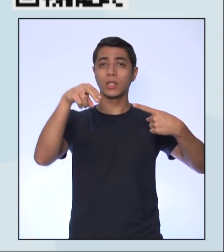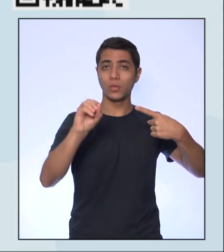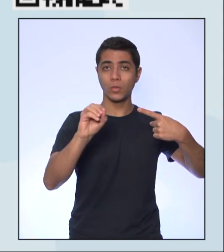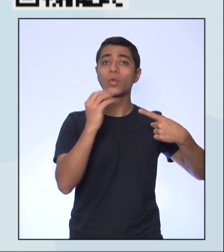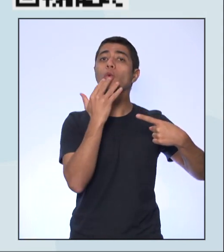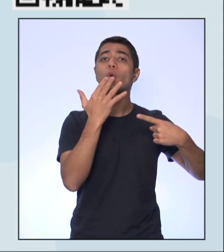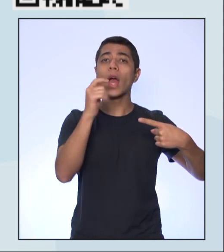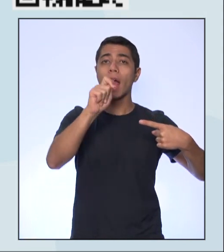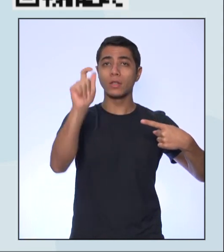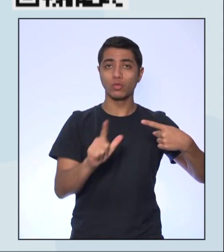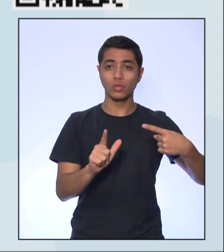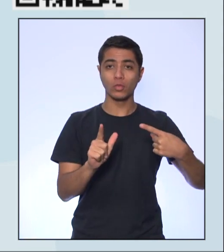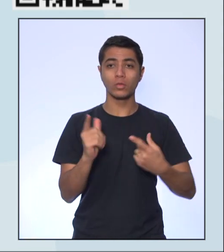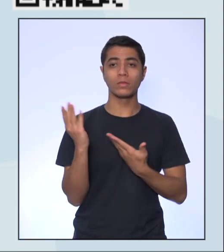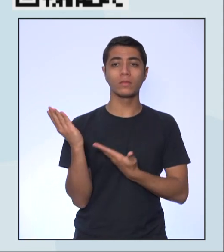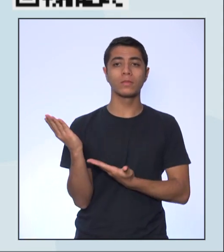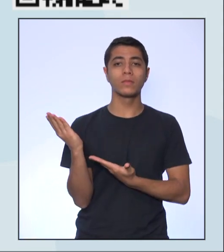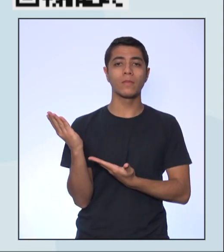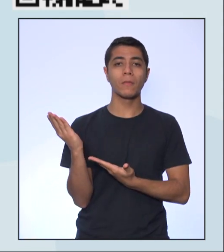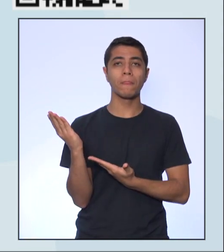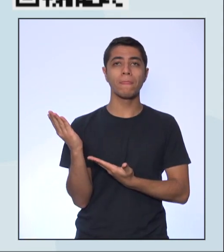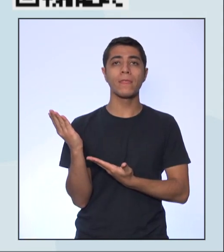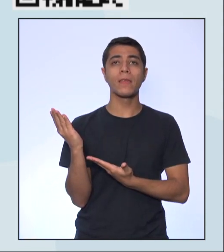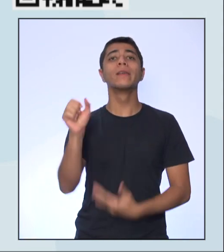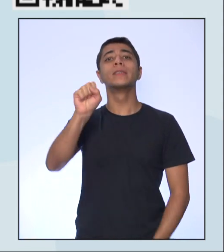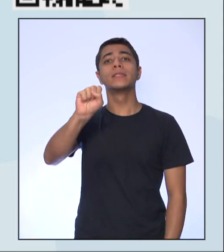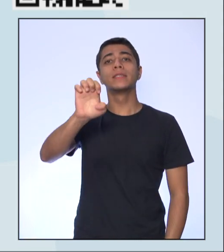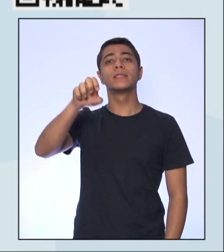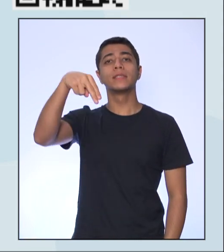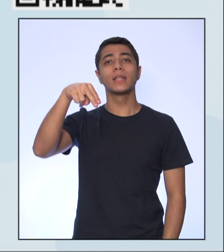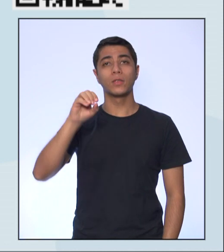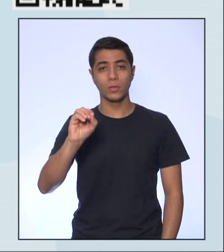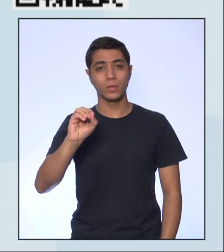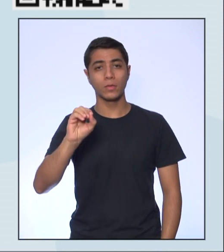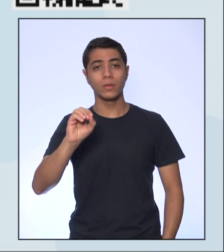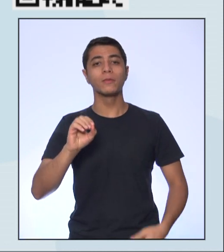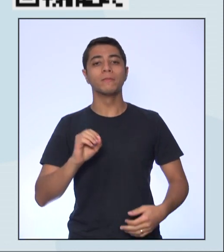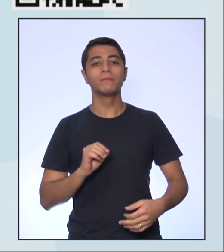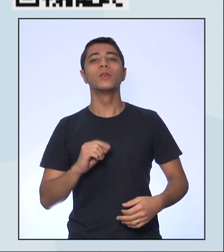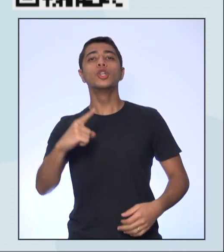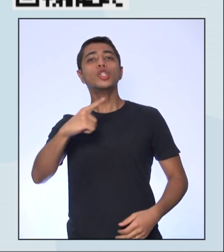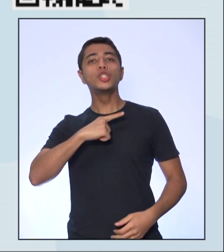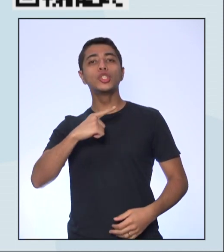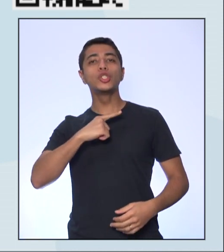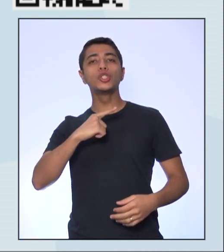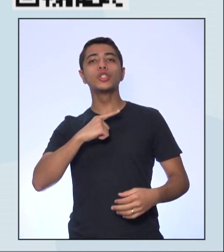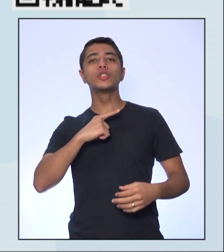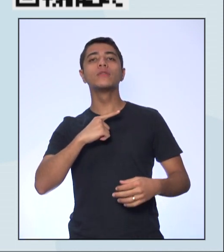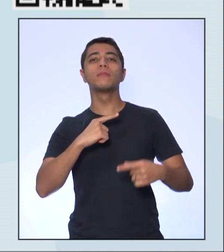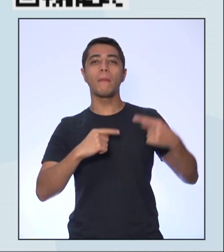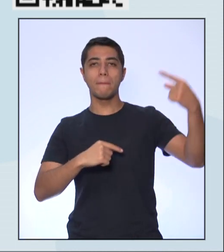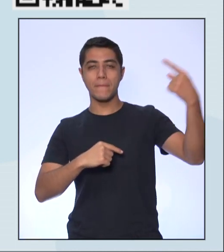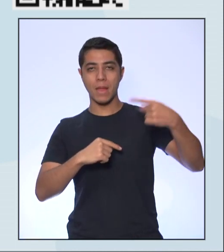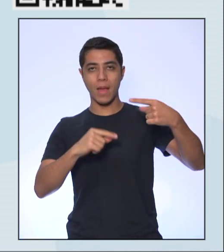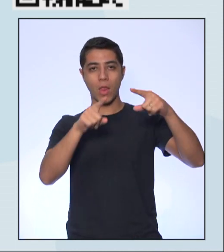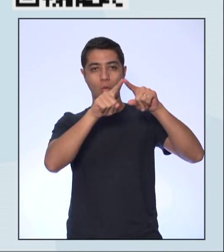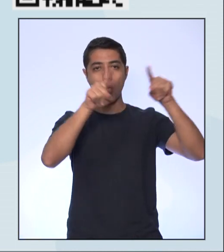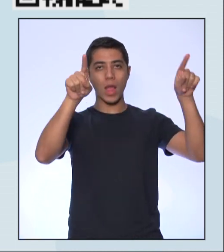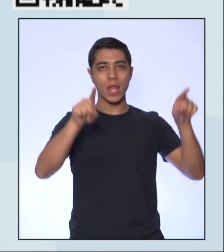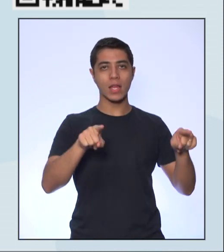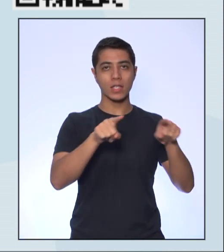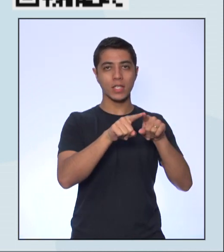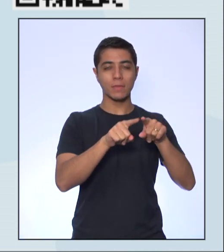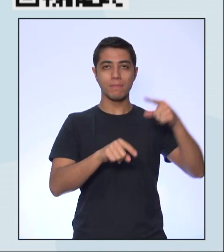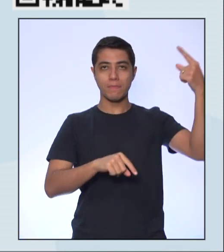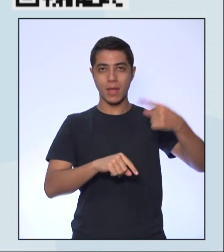que é sim azul aí para vocês né oceano nesse primeiro quadrante nesse contexto aí do primeiro quadrante nós